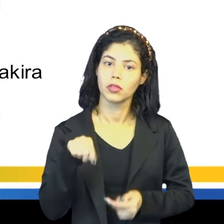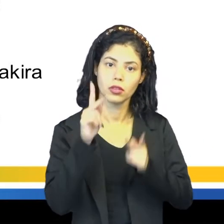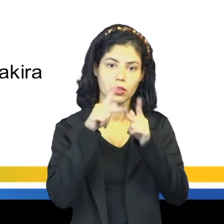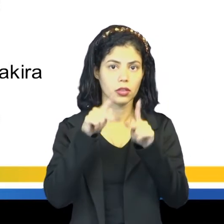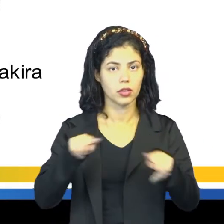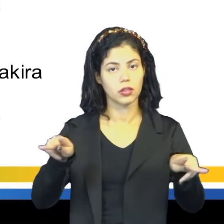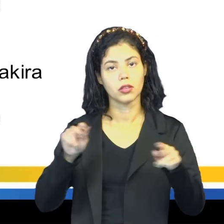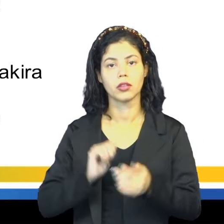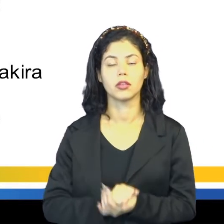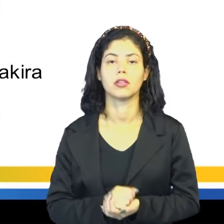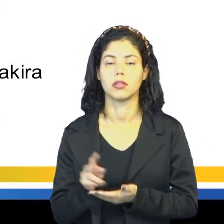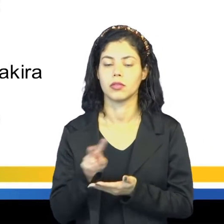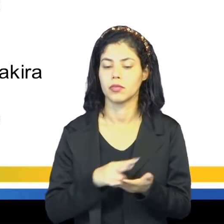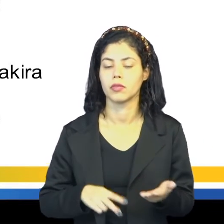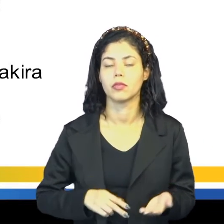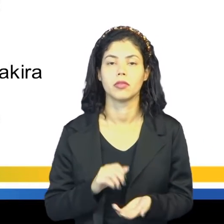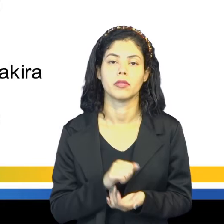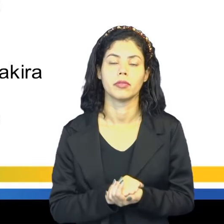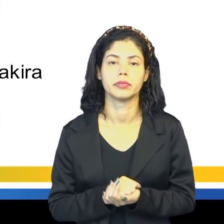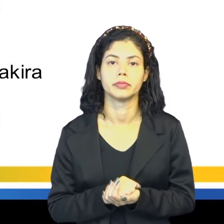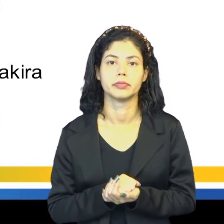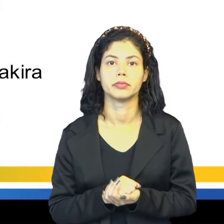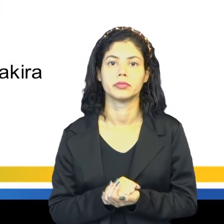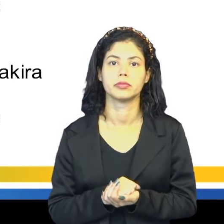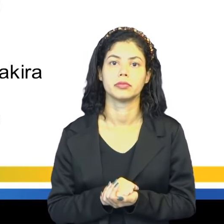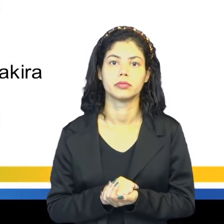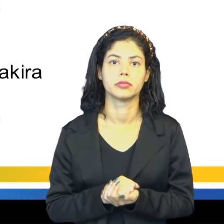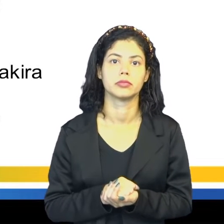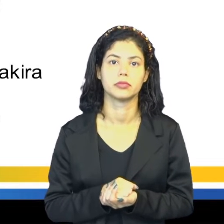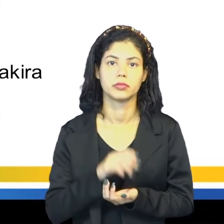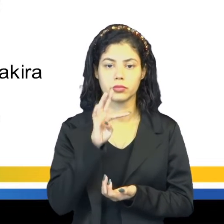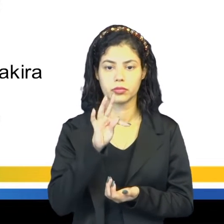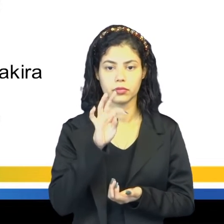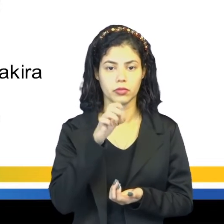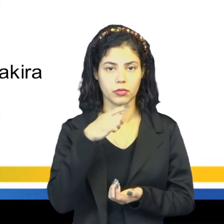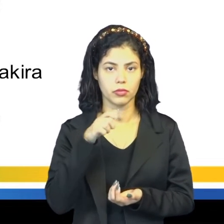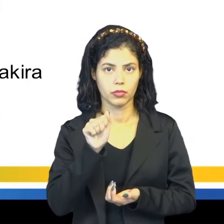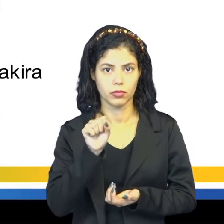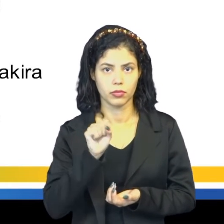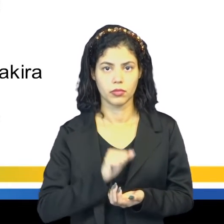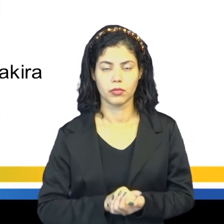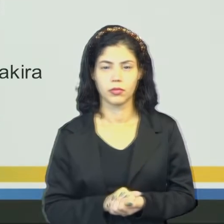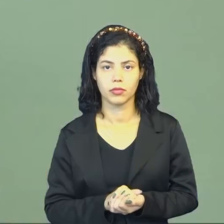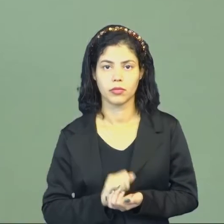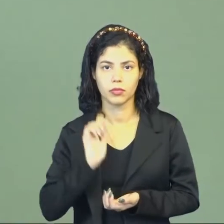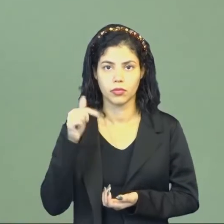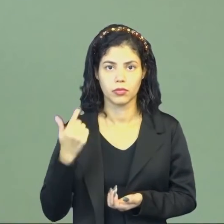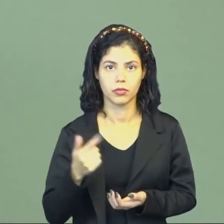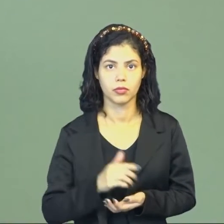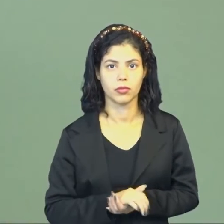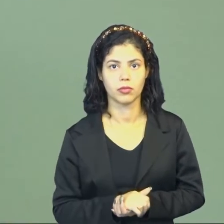shopping, ler também, e ela é de Houston, no Texas, ok?